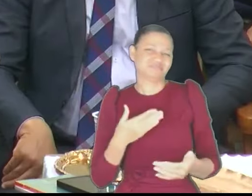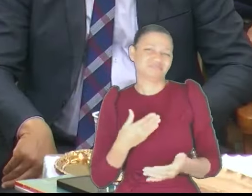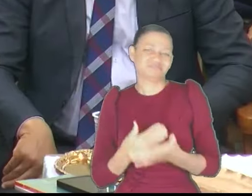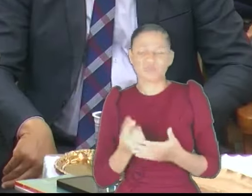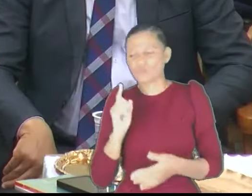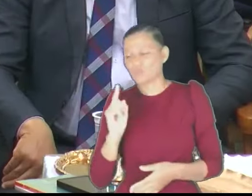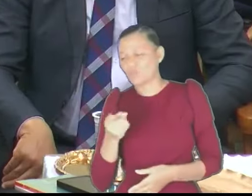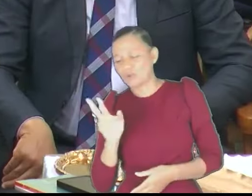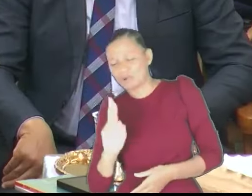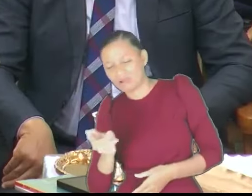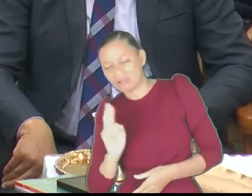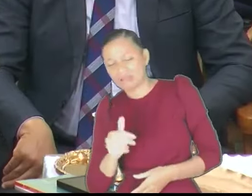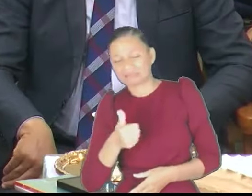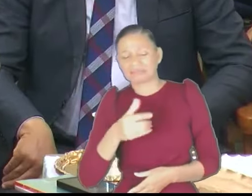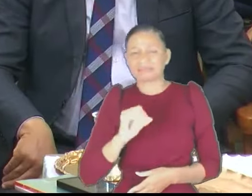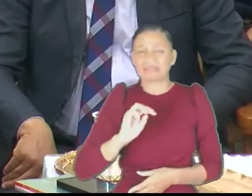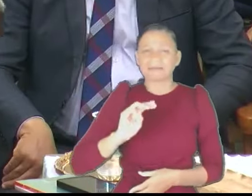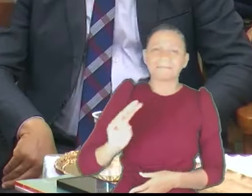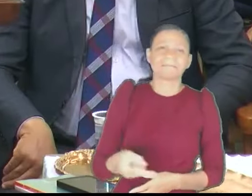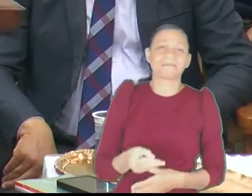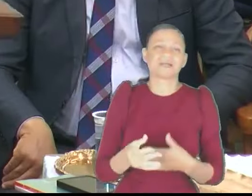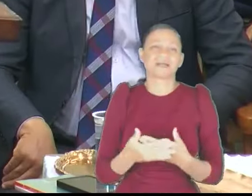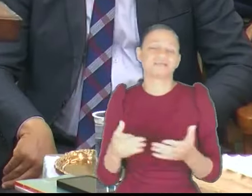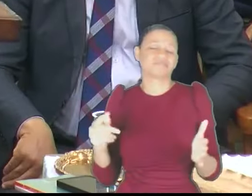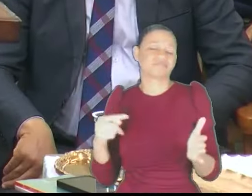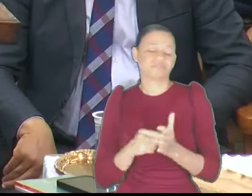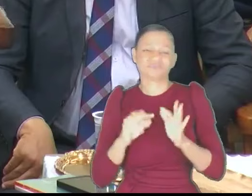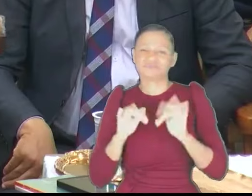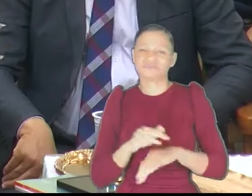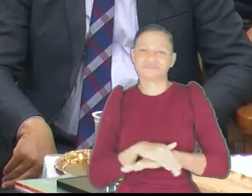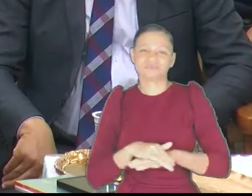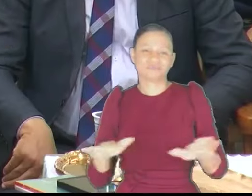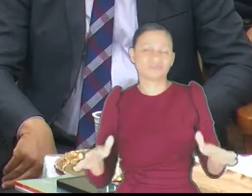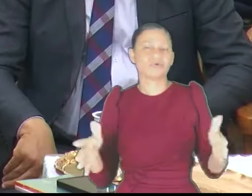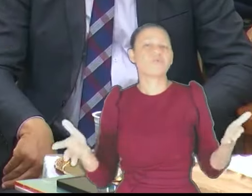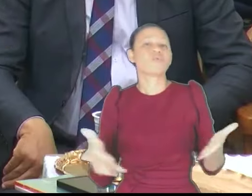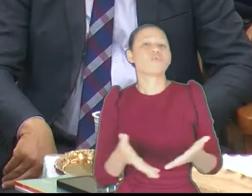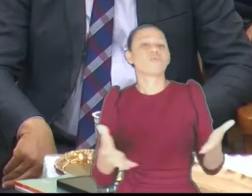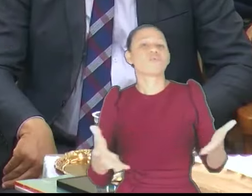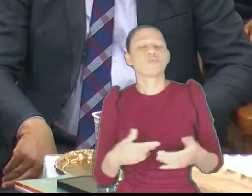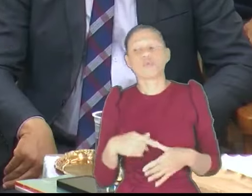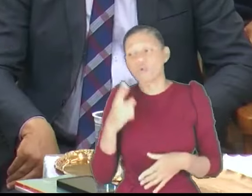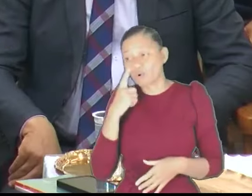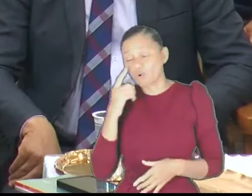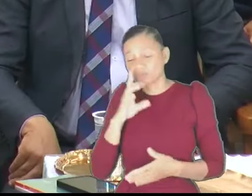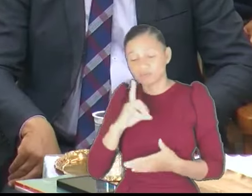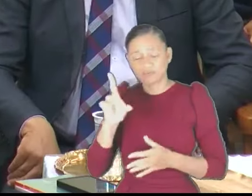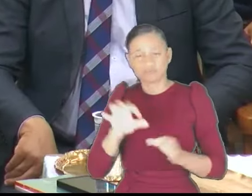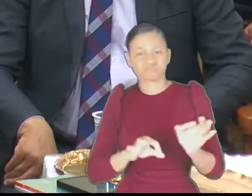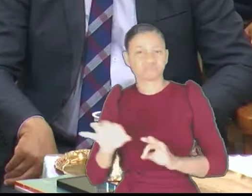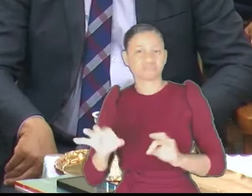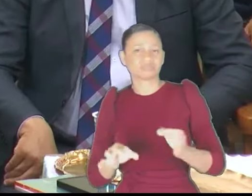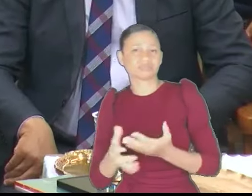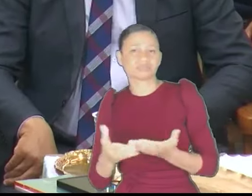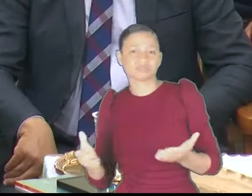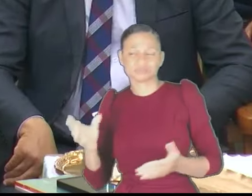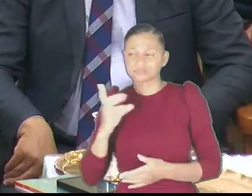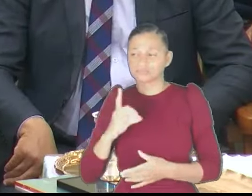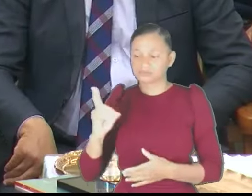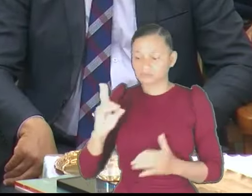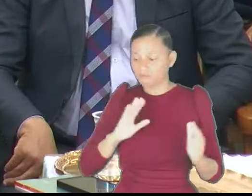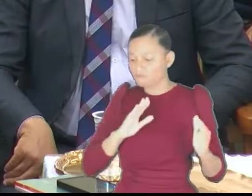como 10 milhões, é décima parte, ponto final. Agora, olha o que Deus faz. Deus se volta para